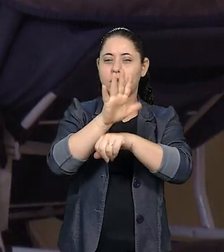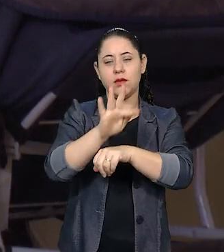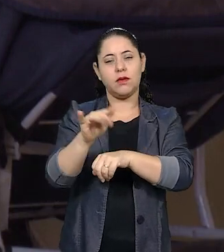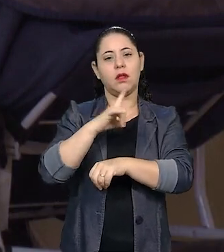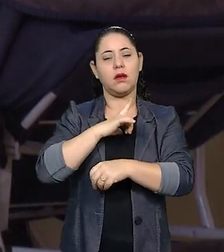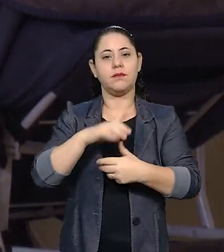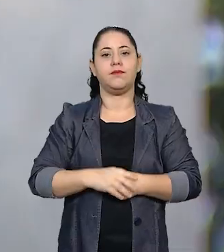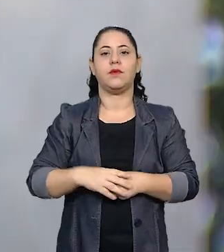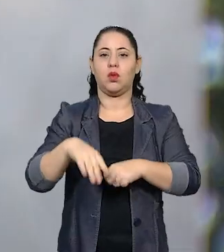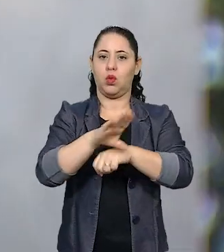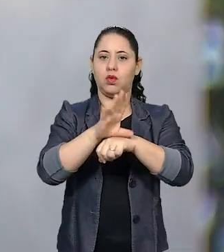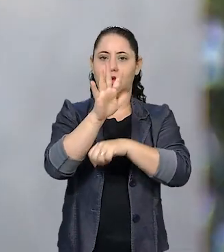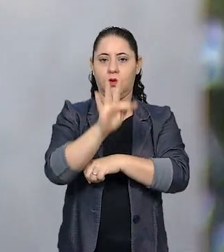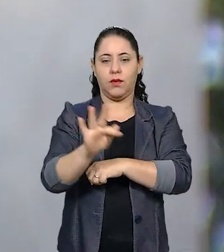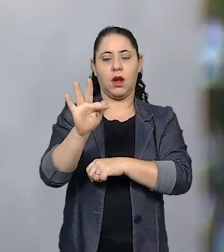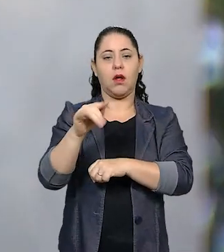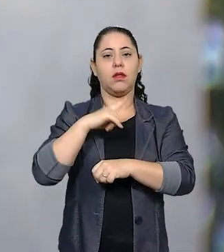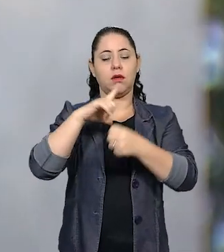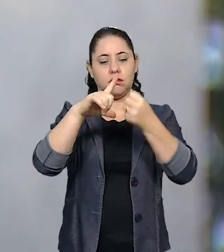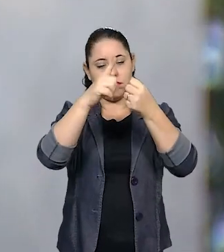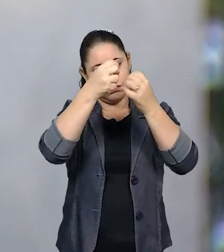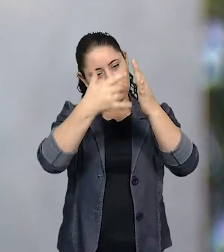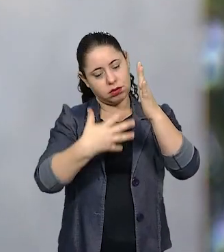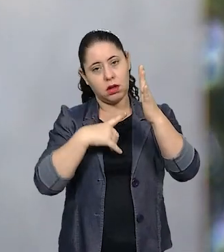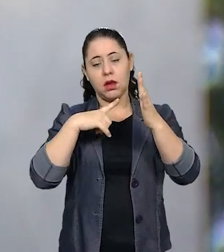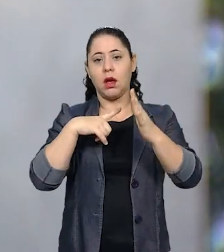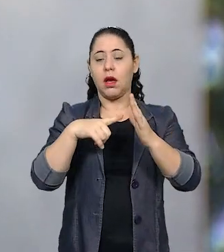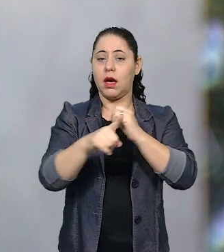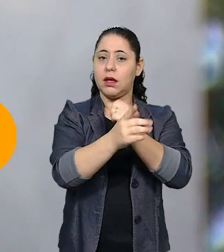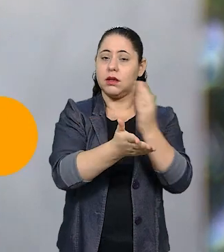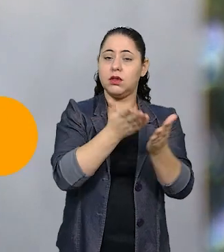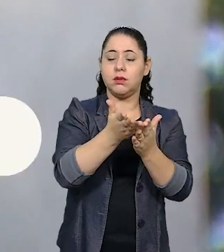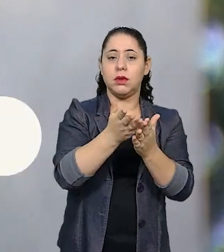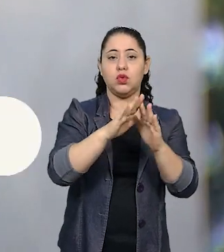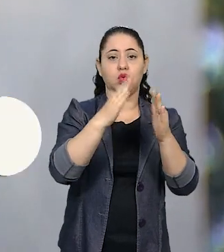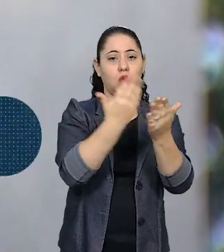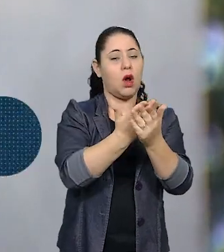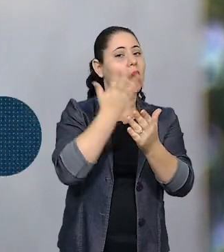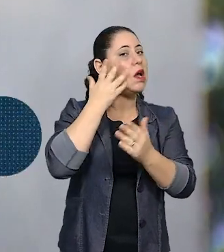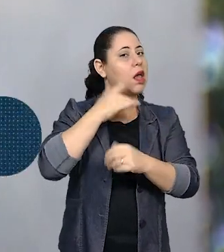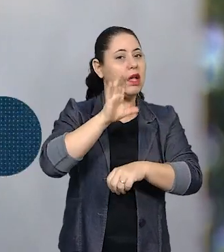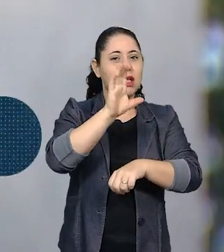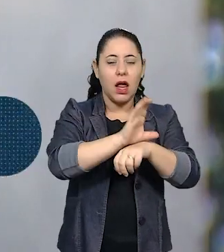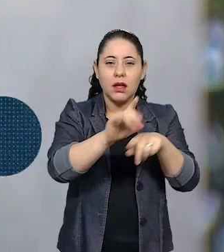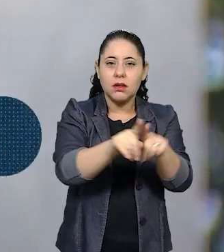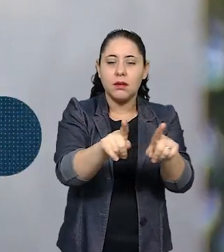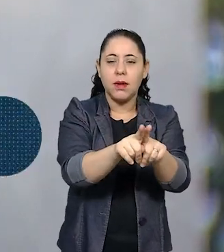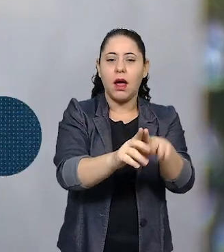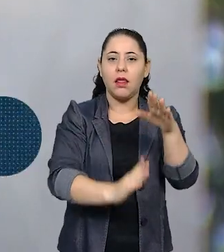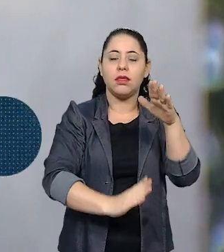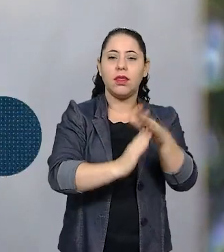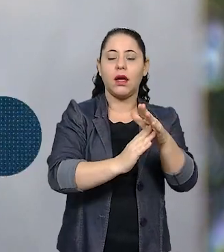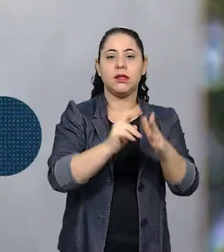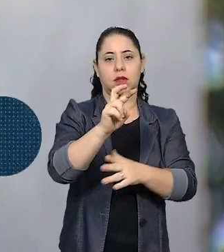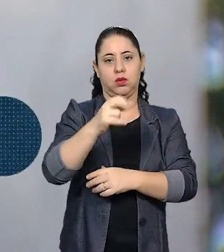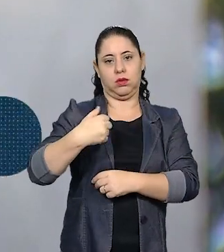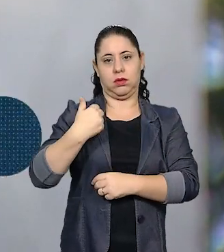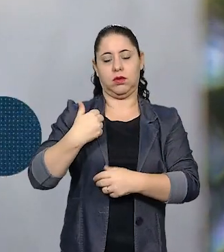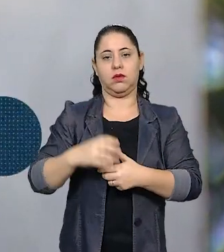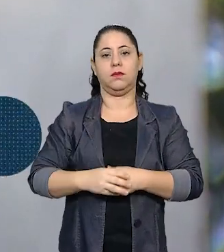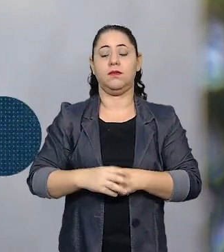e ajudar meu esposo dentro de casa. E é um direito que vocês têm, né? Direito, né? Na Constituição, né? A Constituição